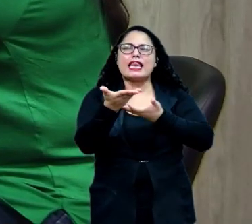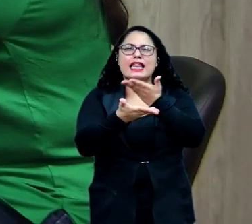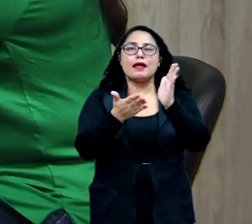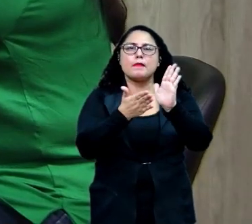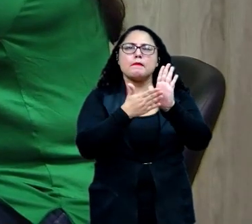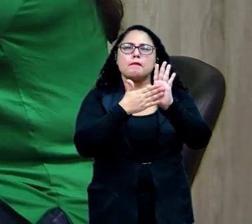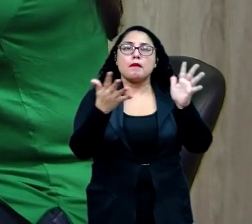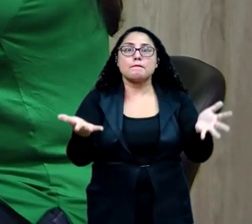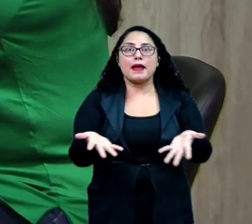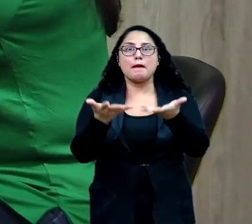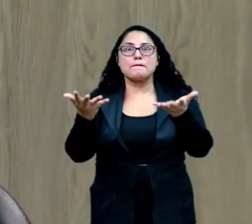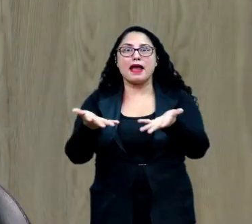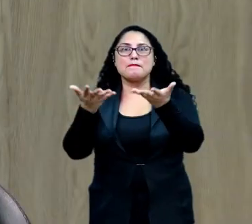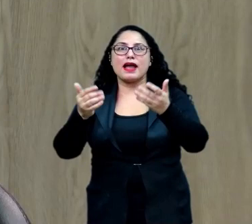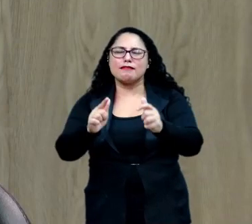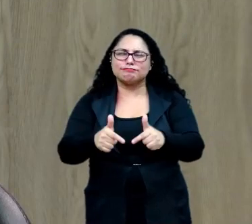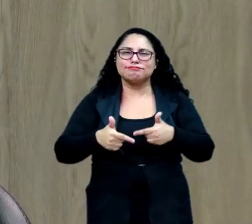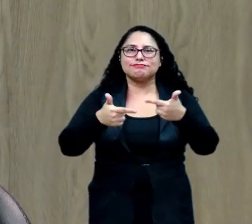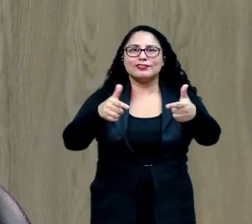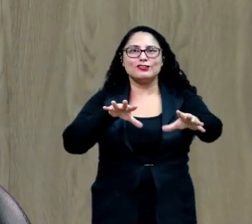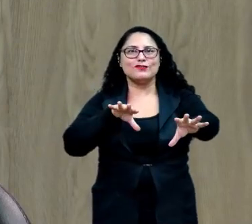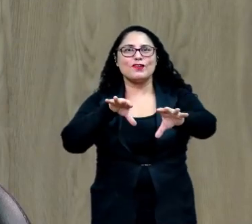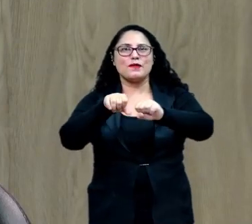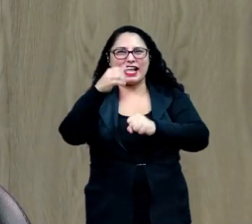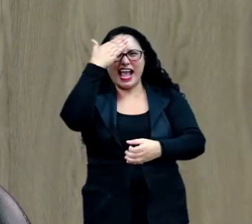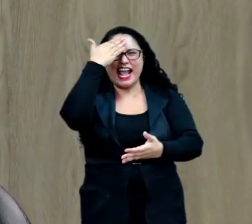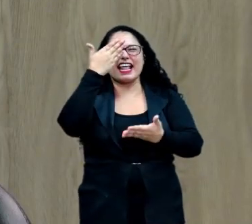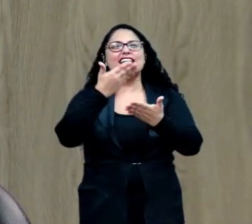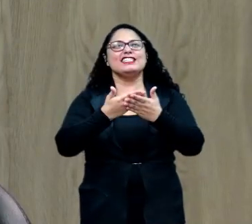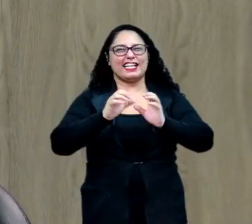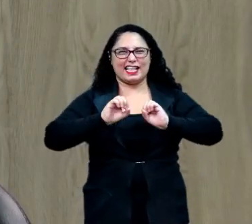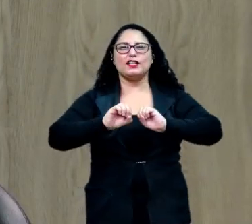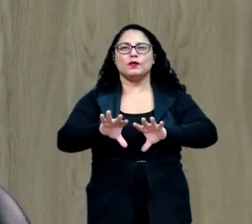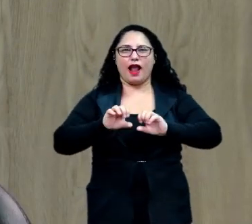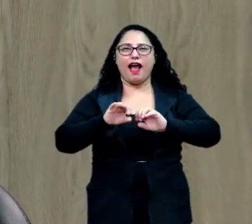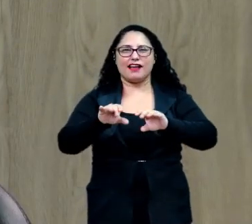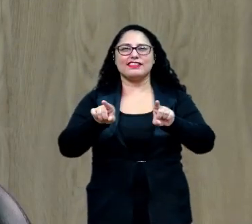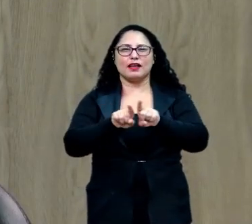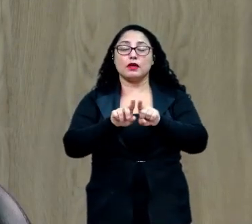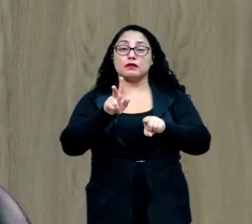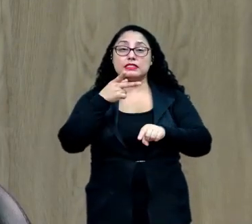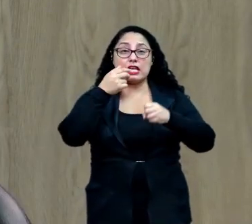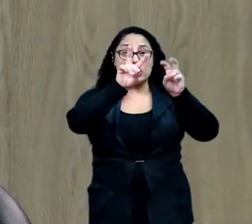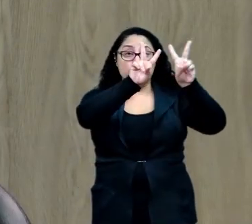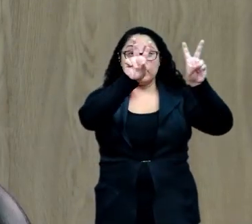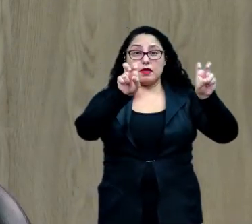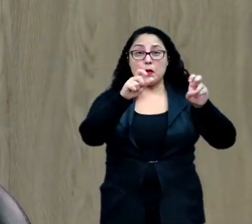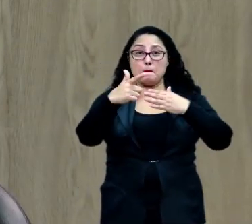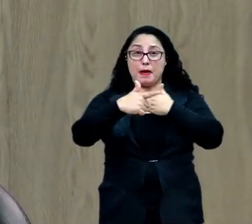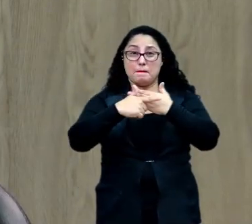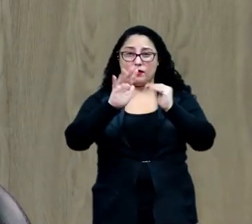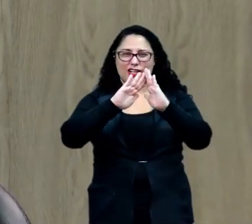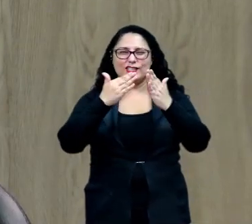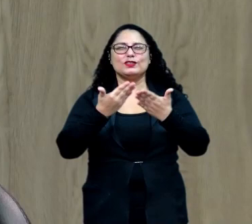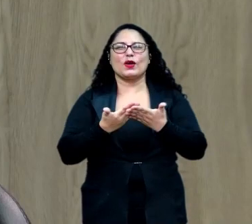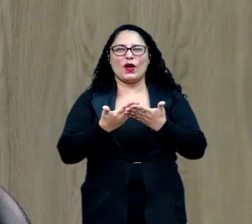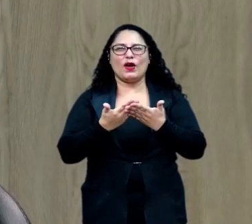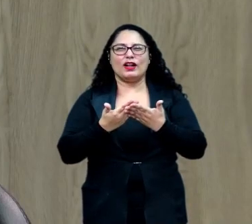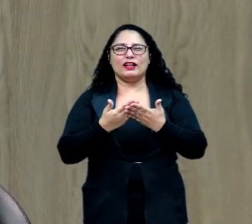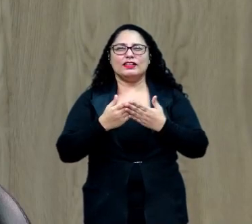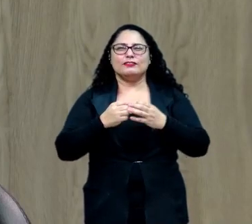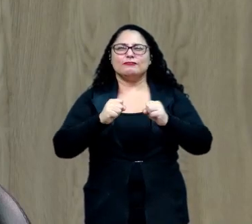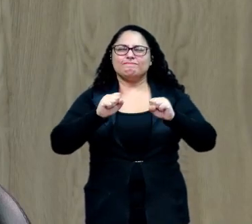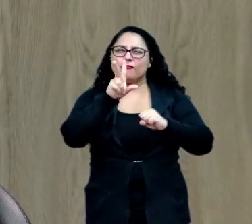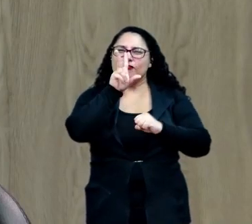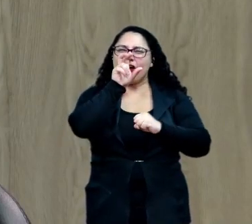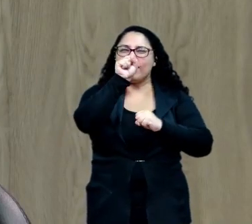promover ações constantes de formação, porque a gente acredita na educação, né? Como você falou, no papel da escola. Estamos